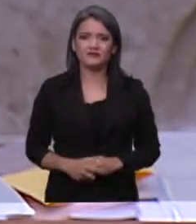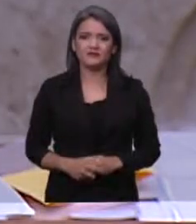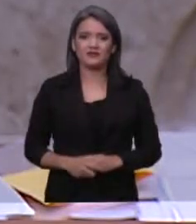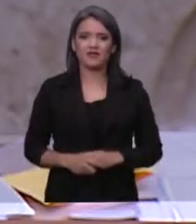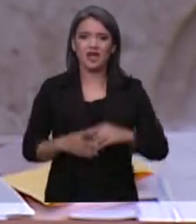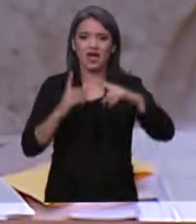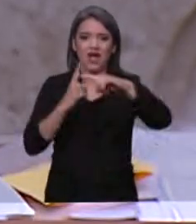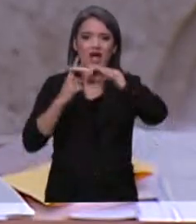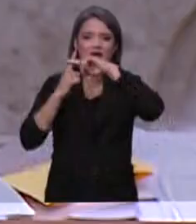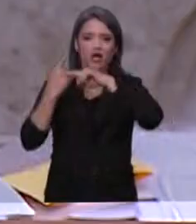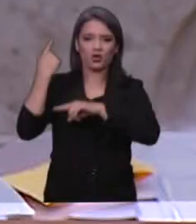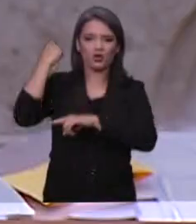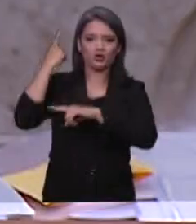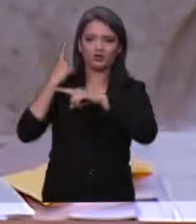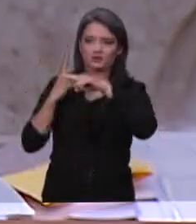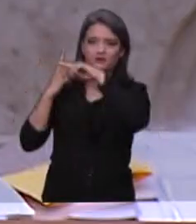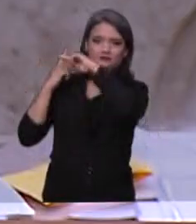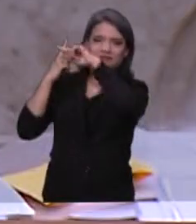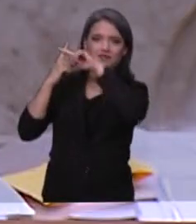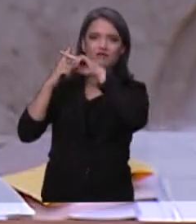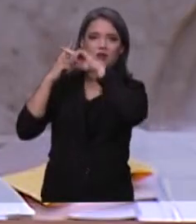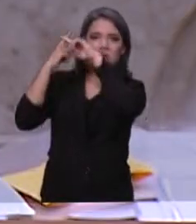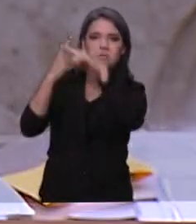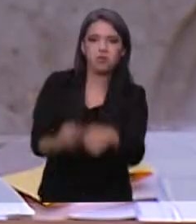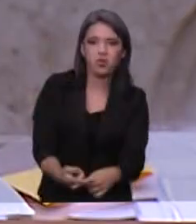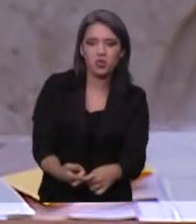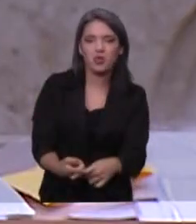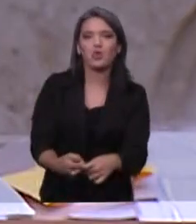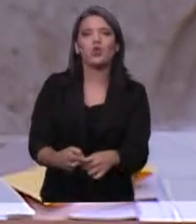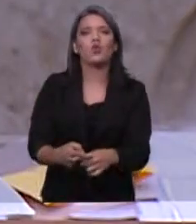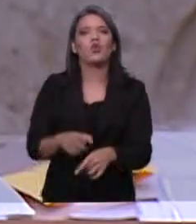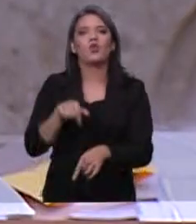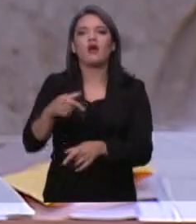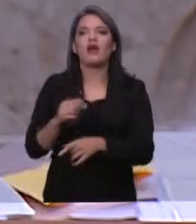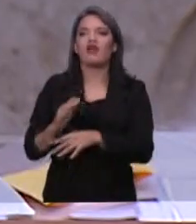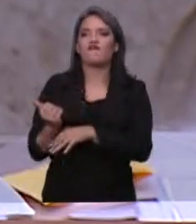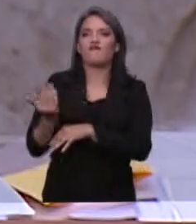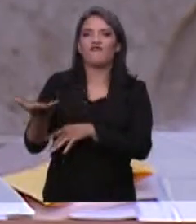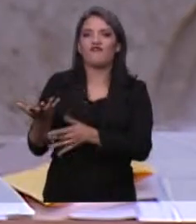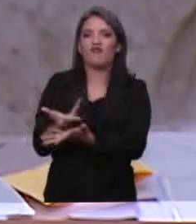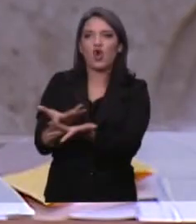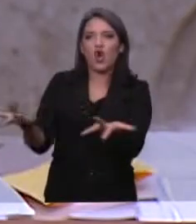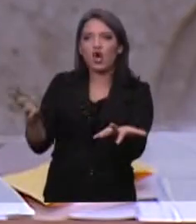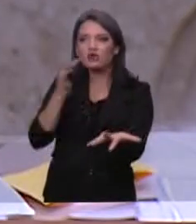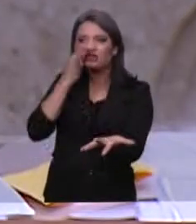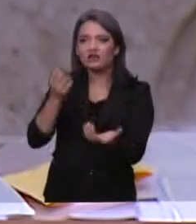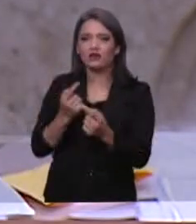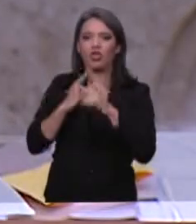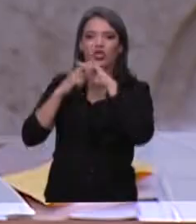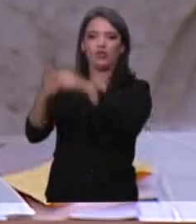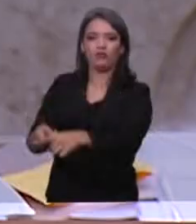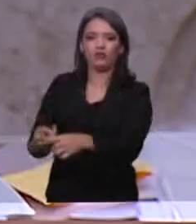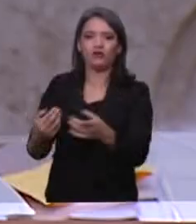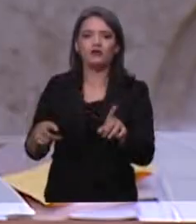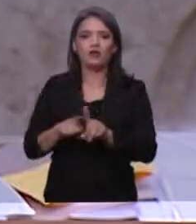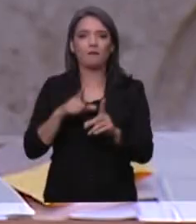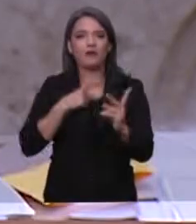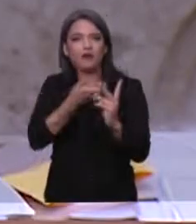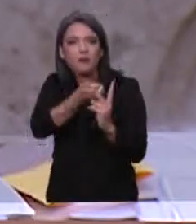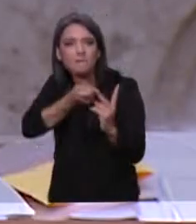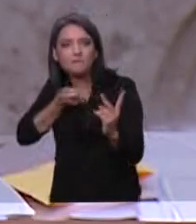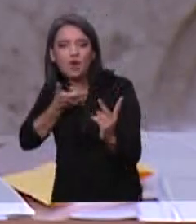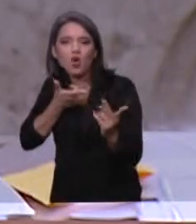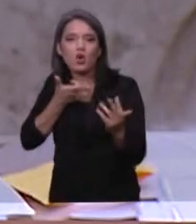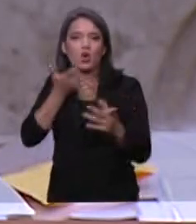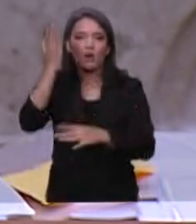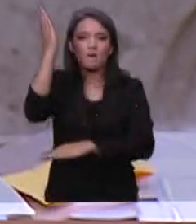crucifixo arrancado, foi encontrado no jardim, e não foram apenas bolinhas de gude e pedaços de